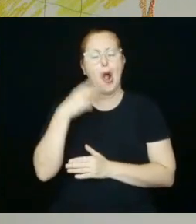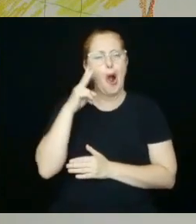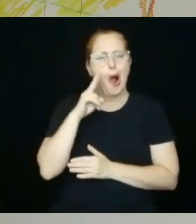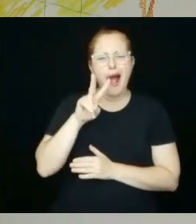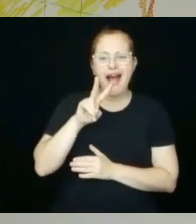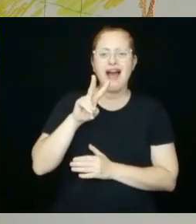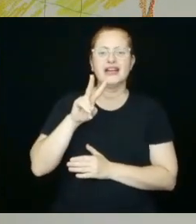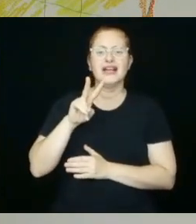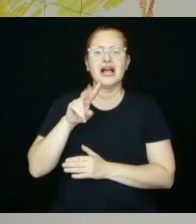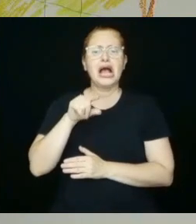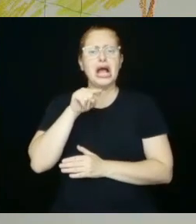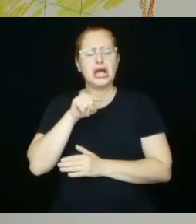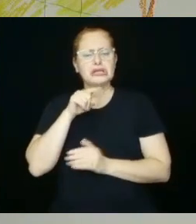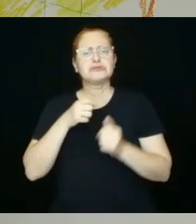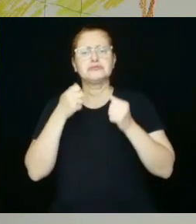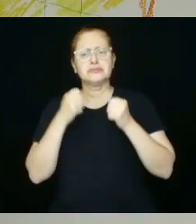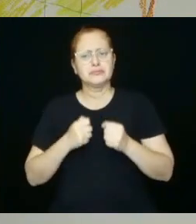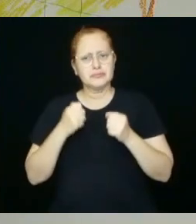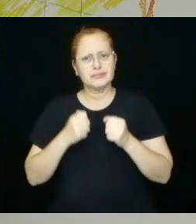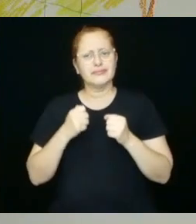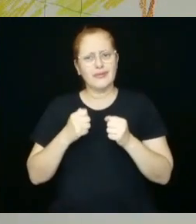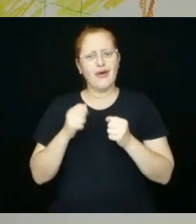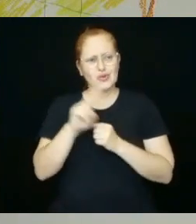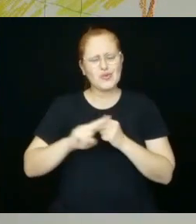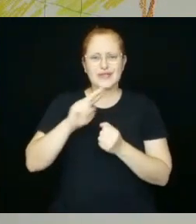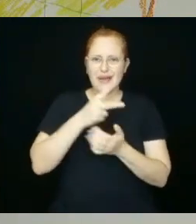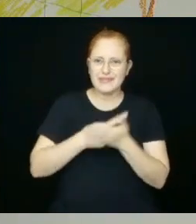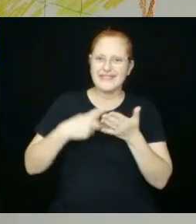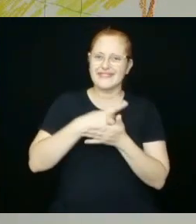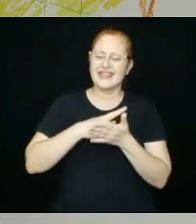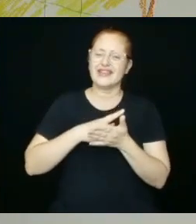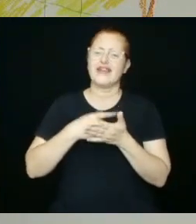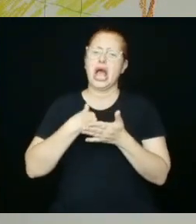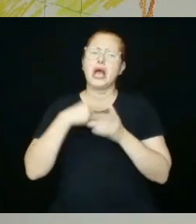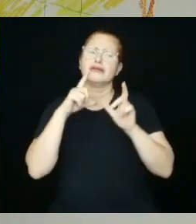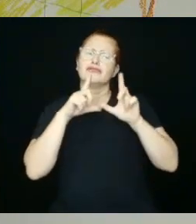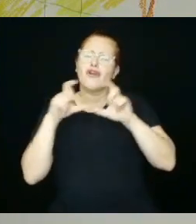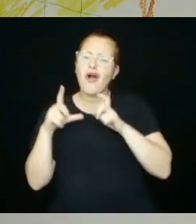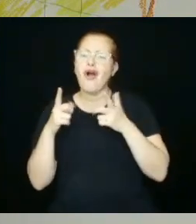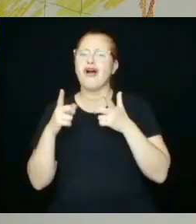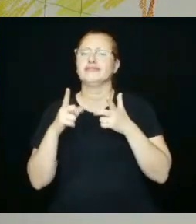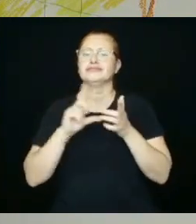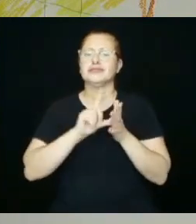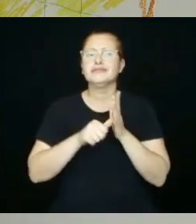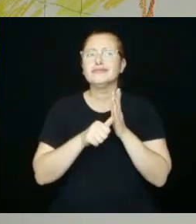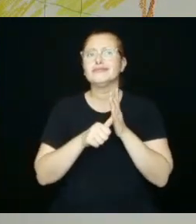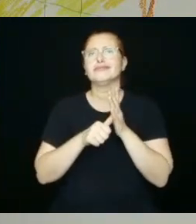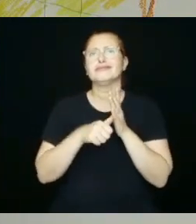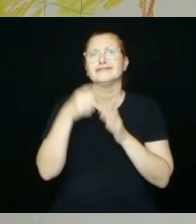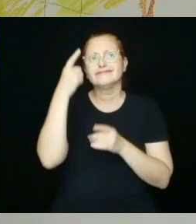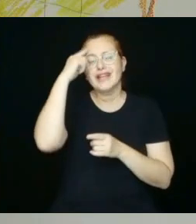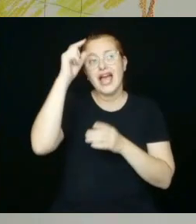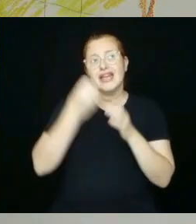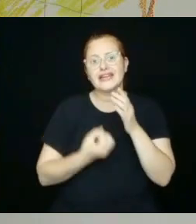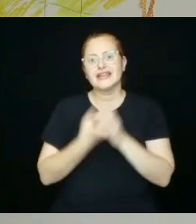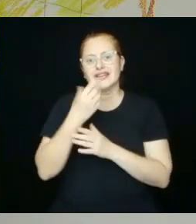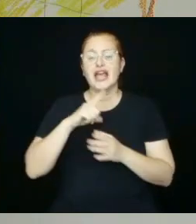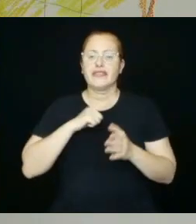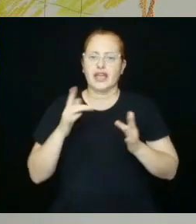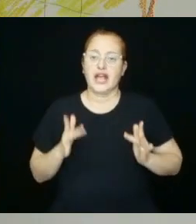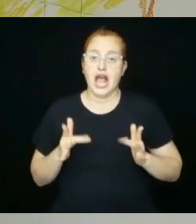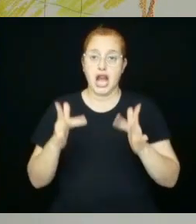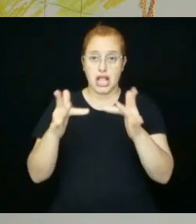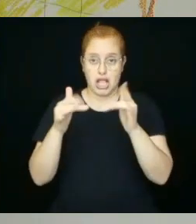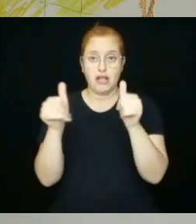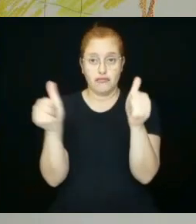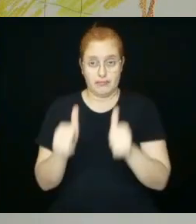e isso pode virar um fragmento de um desenho. Então eu vou lá e fotografo, vou criando um arquivinho com